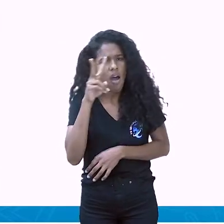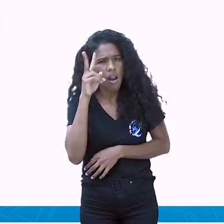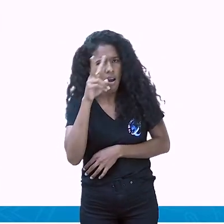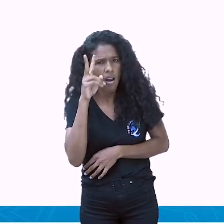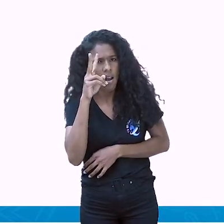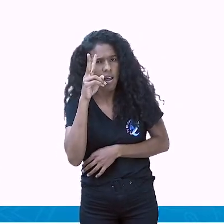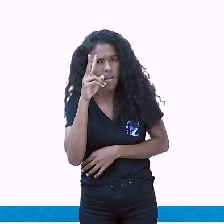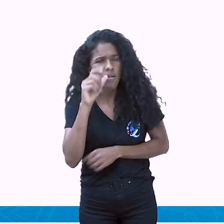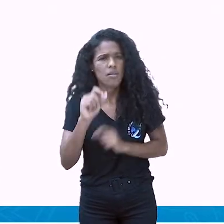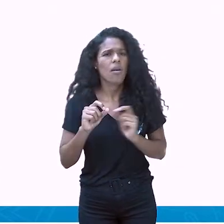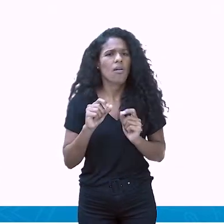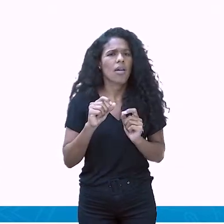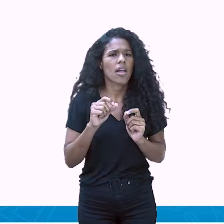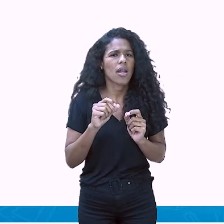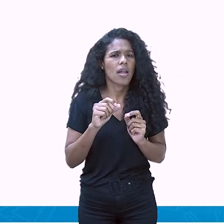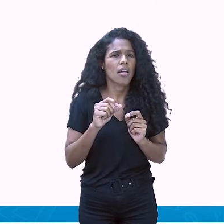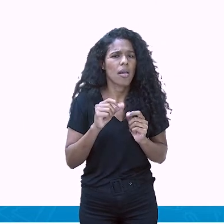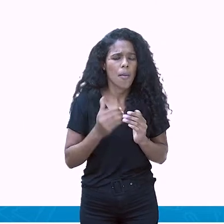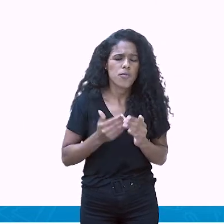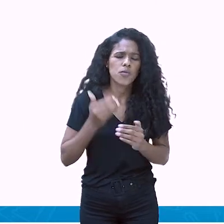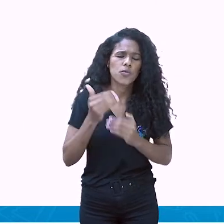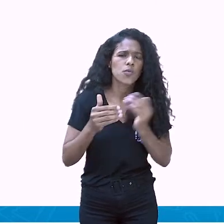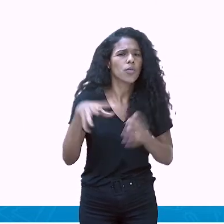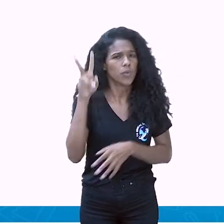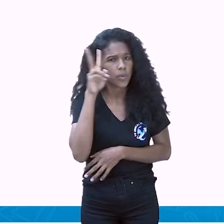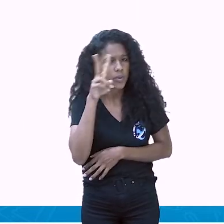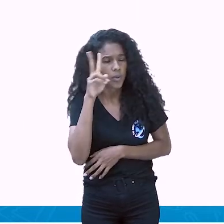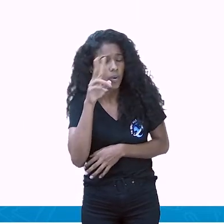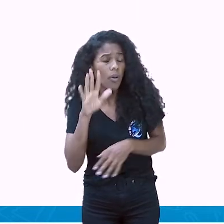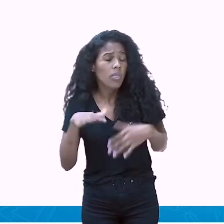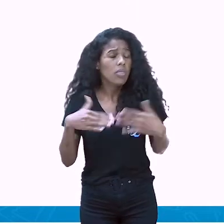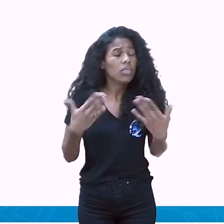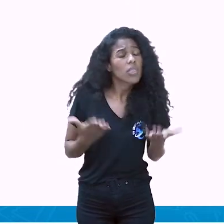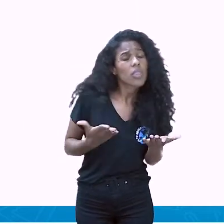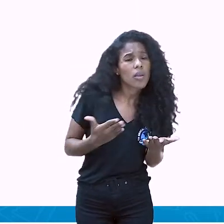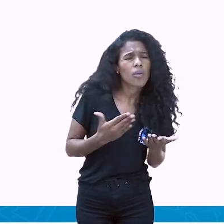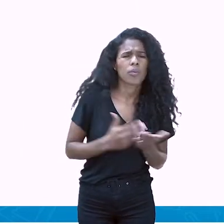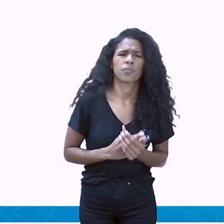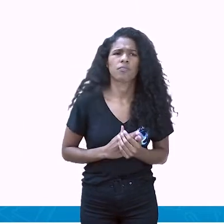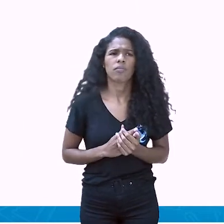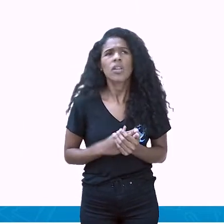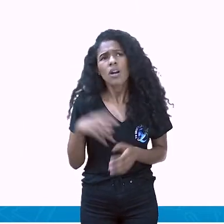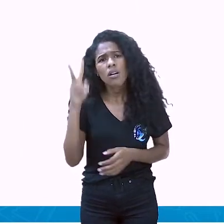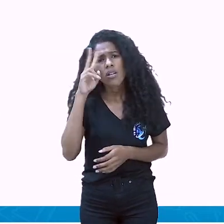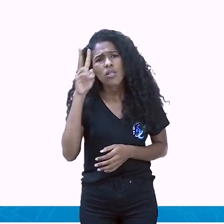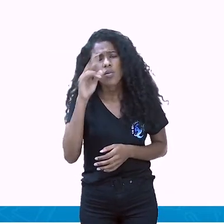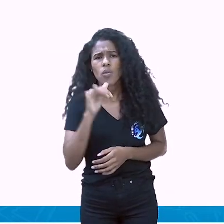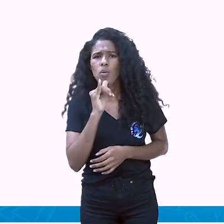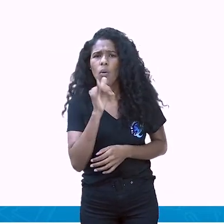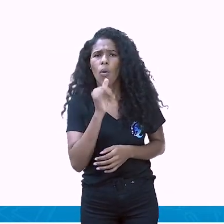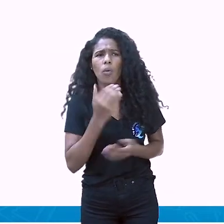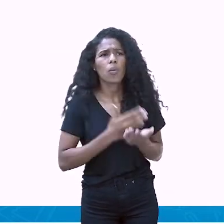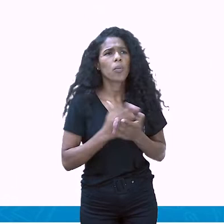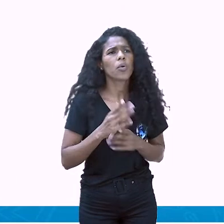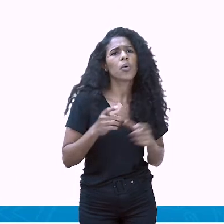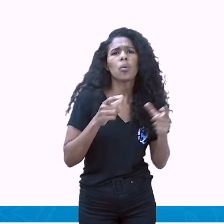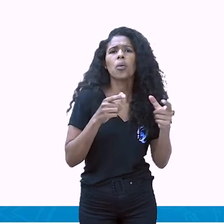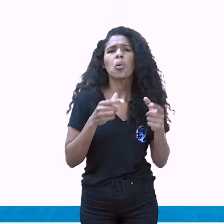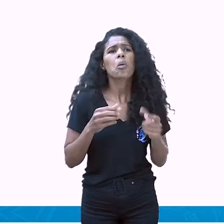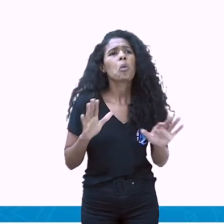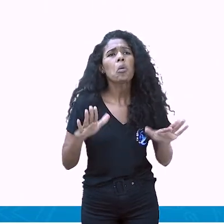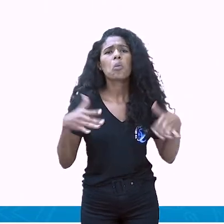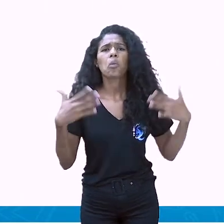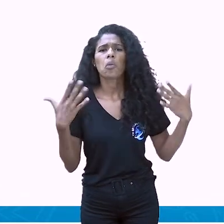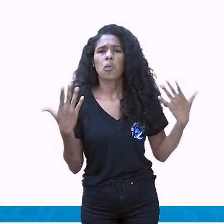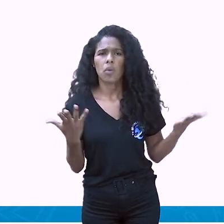é. Qual foi a situação inicial da história ali? Quando começou tudo? Logo que colocou os objetos